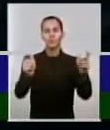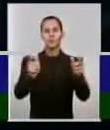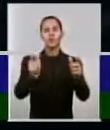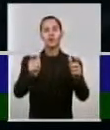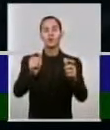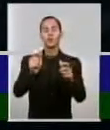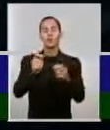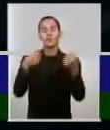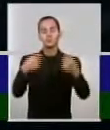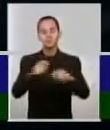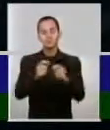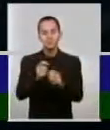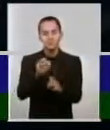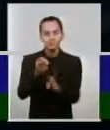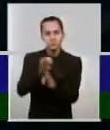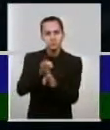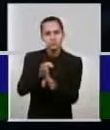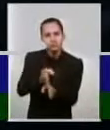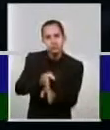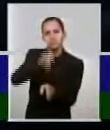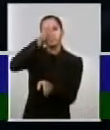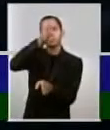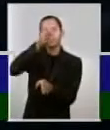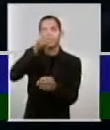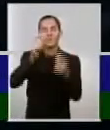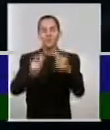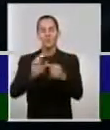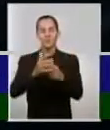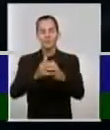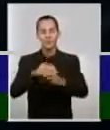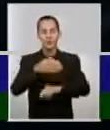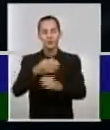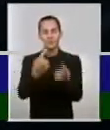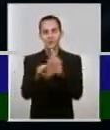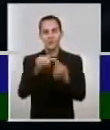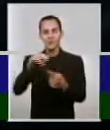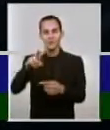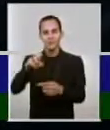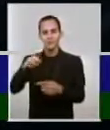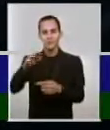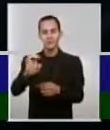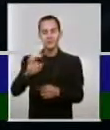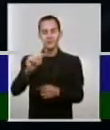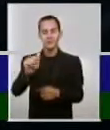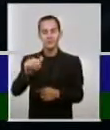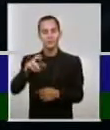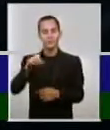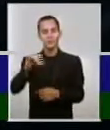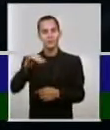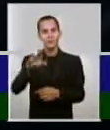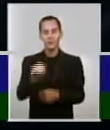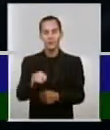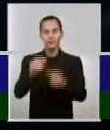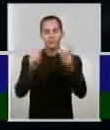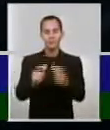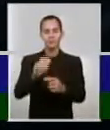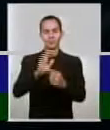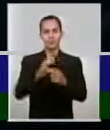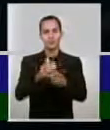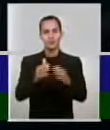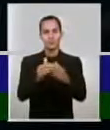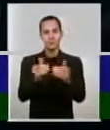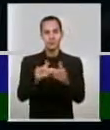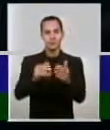Escola Municipal Baixo Shopping Park, situada na rua Ivete Cordeiro da Silva, 450, Baixo Shopping Park.